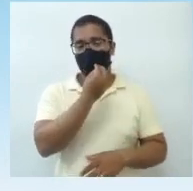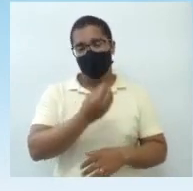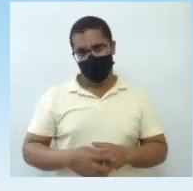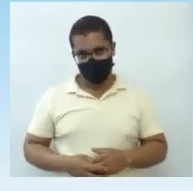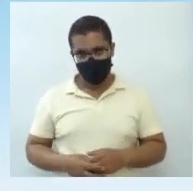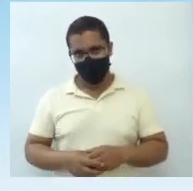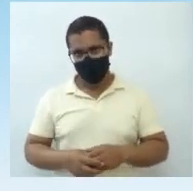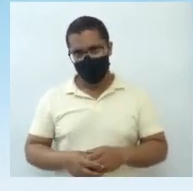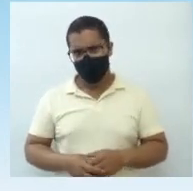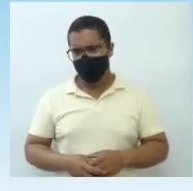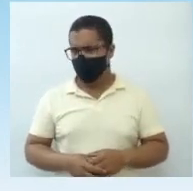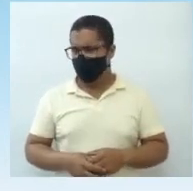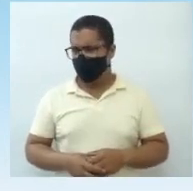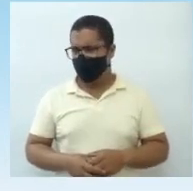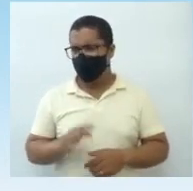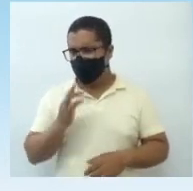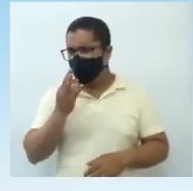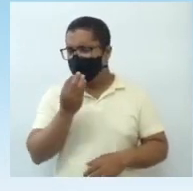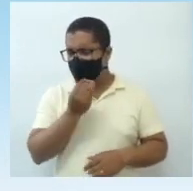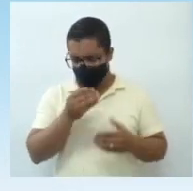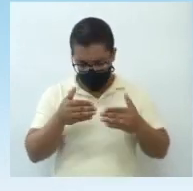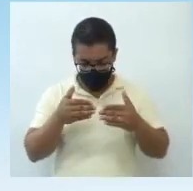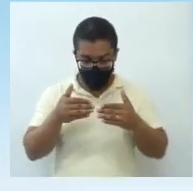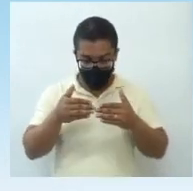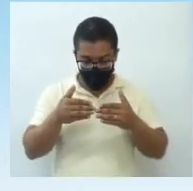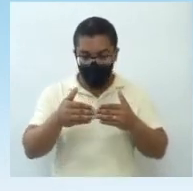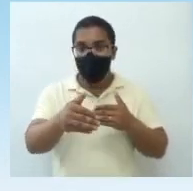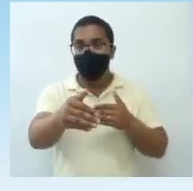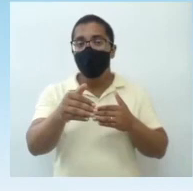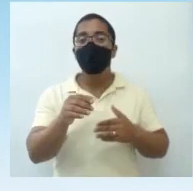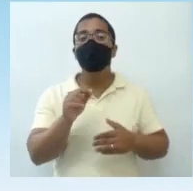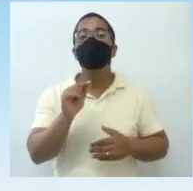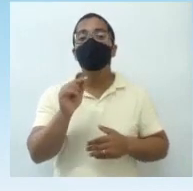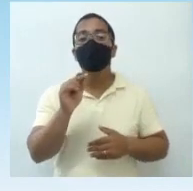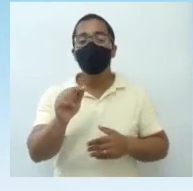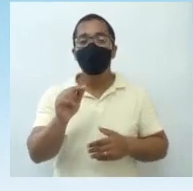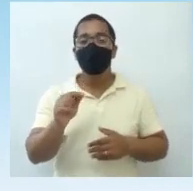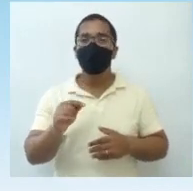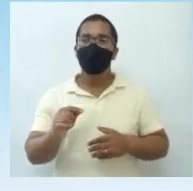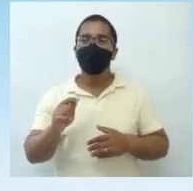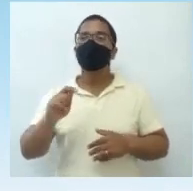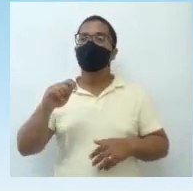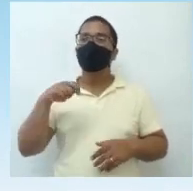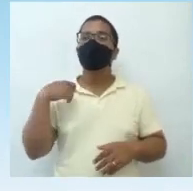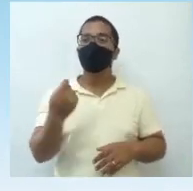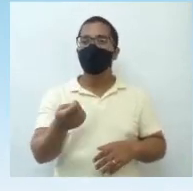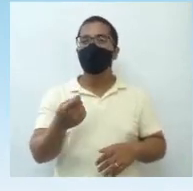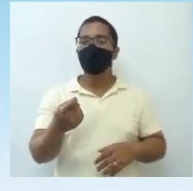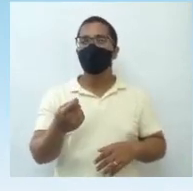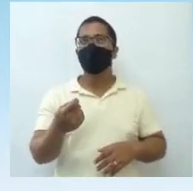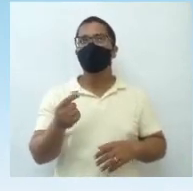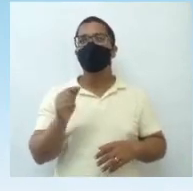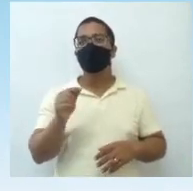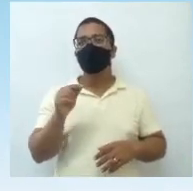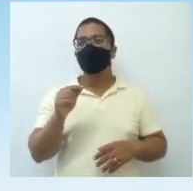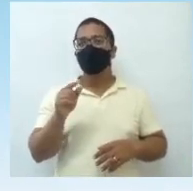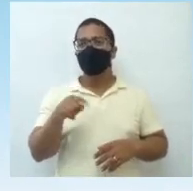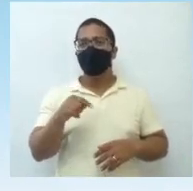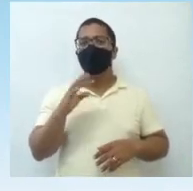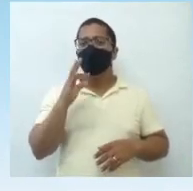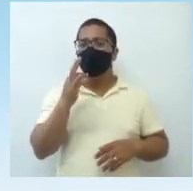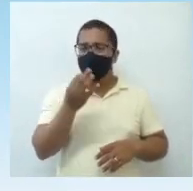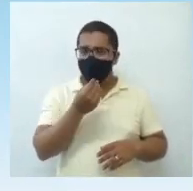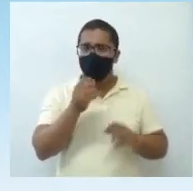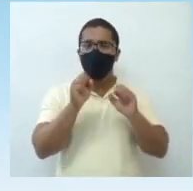e esse conhecimento ele parte daquilo que ele chama de um deles é a partir da chamada do